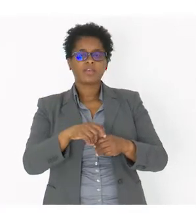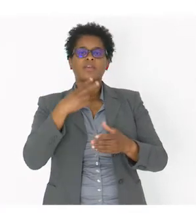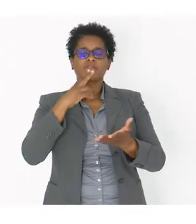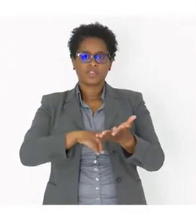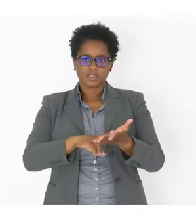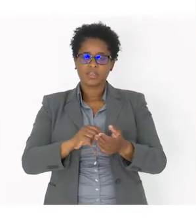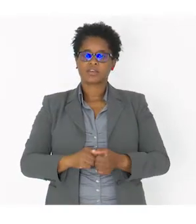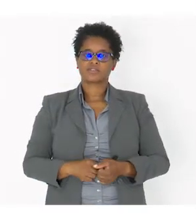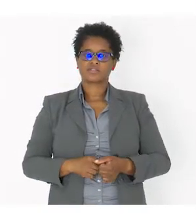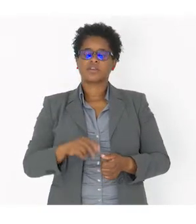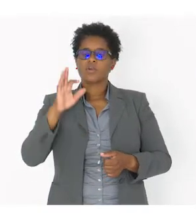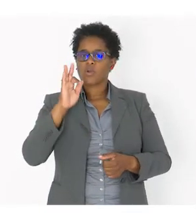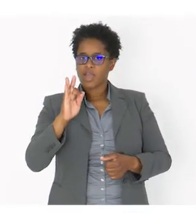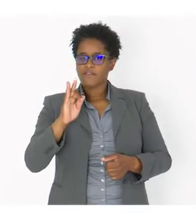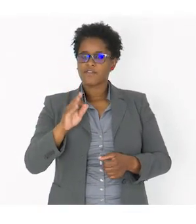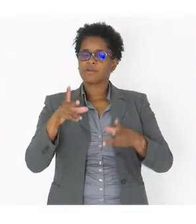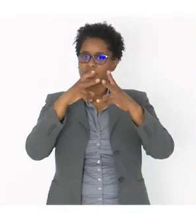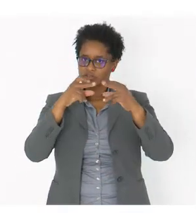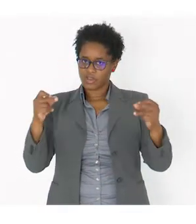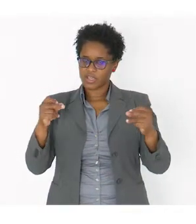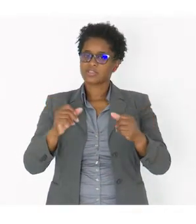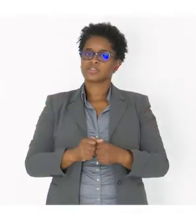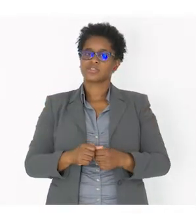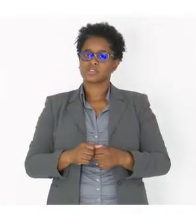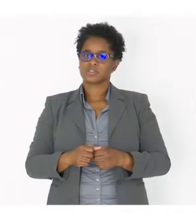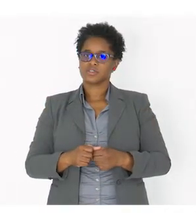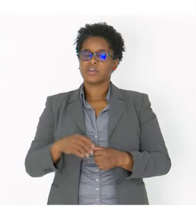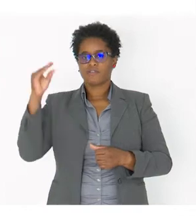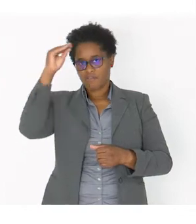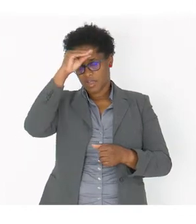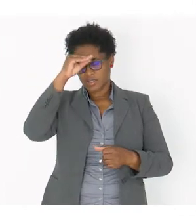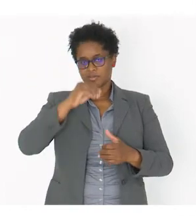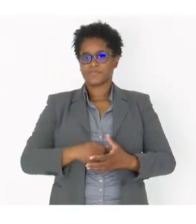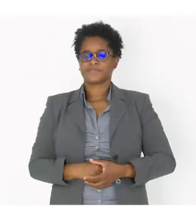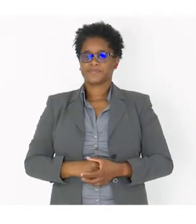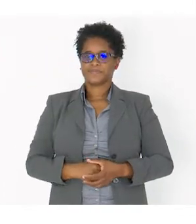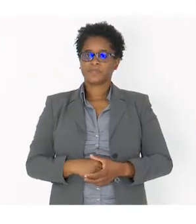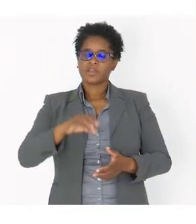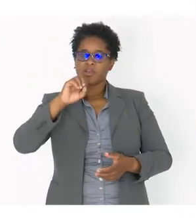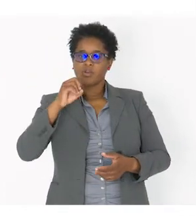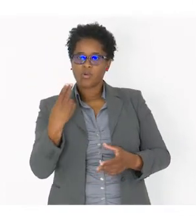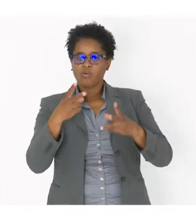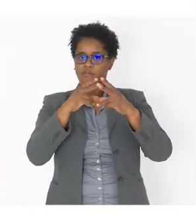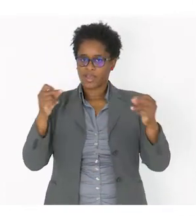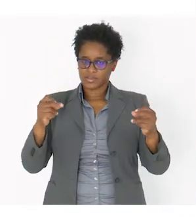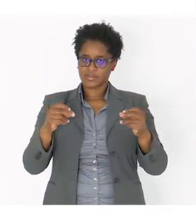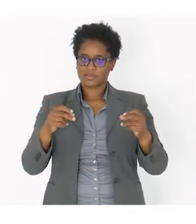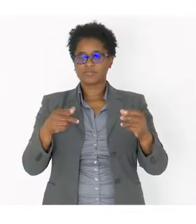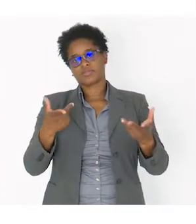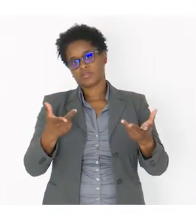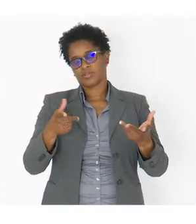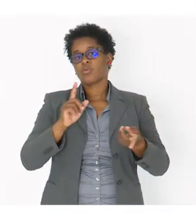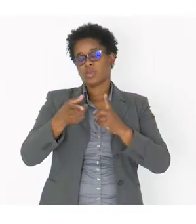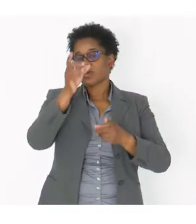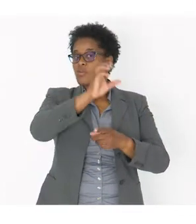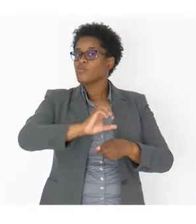são verdadeiras e um F para as frases falsas. Ou frase, dependendo daquilo